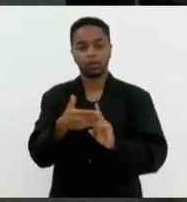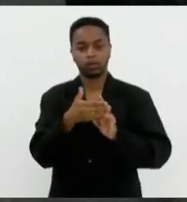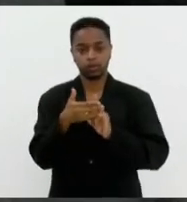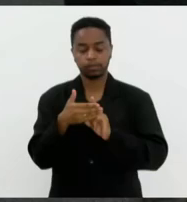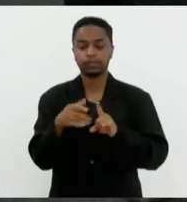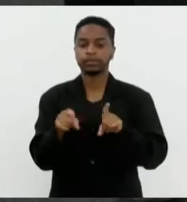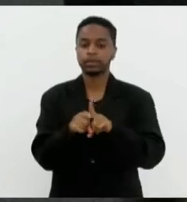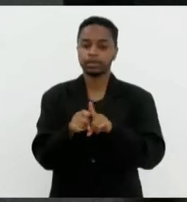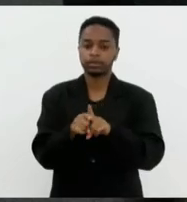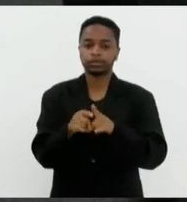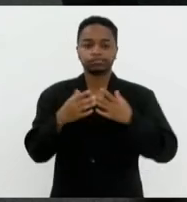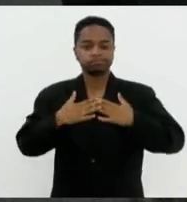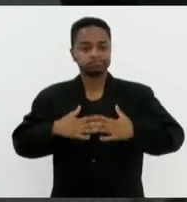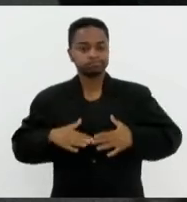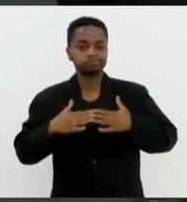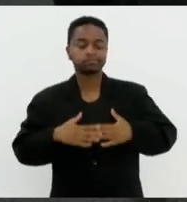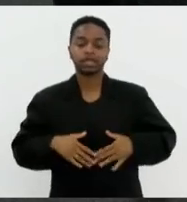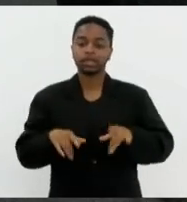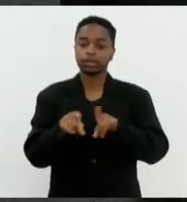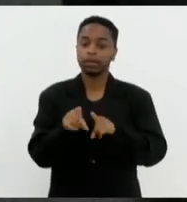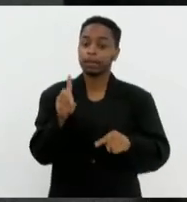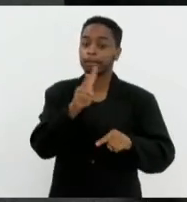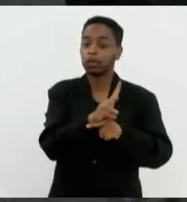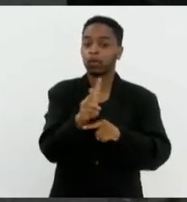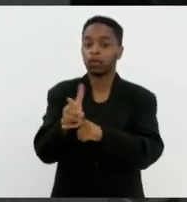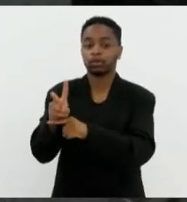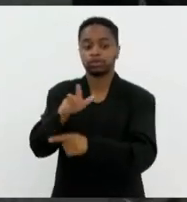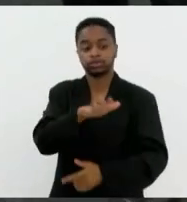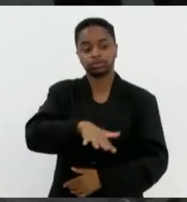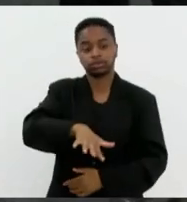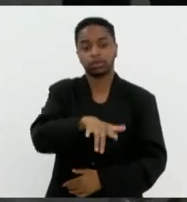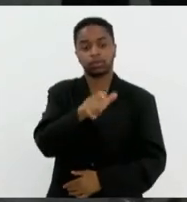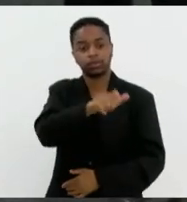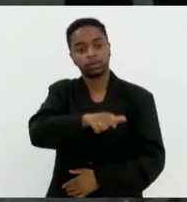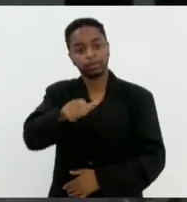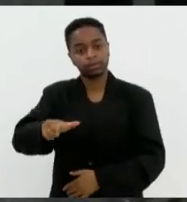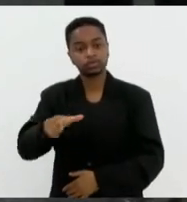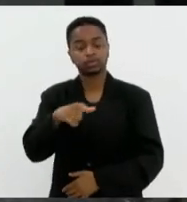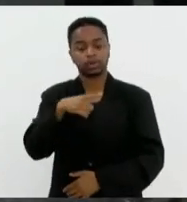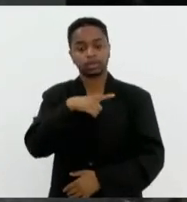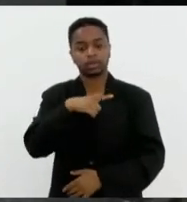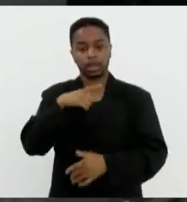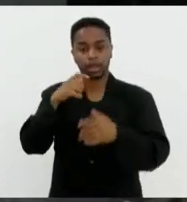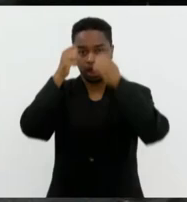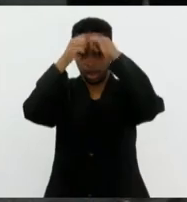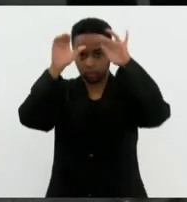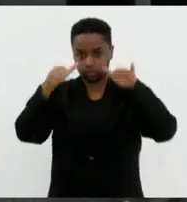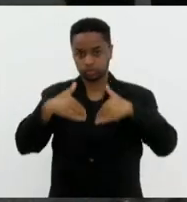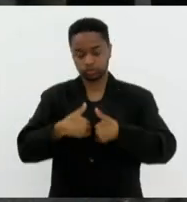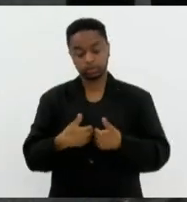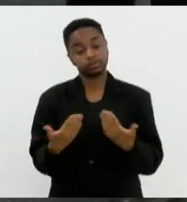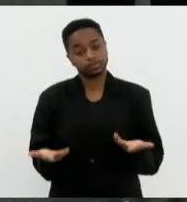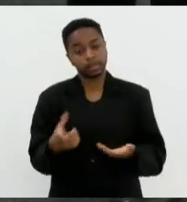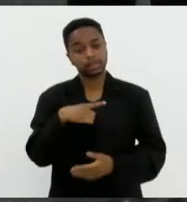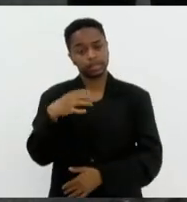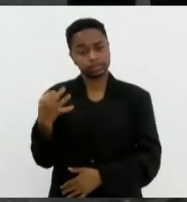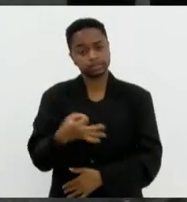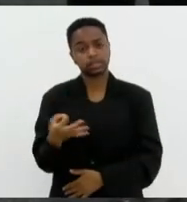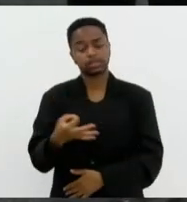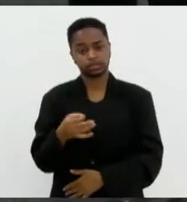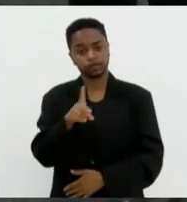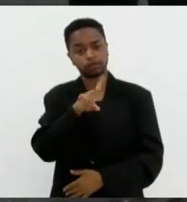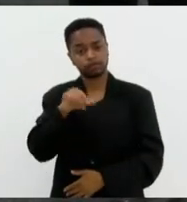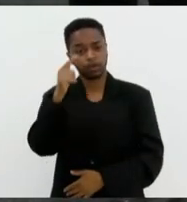de relaxamento e de proteção das pessoas que têm esse espectro. Eu tenho certeza que isso vai ser